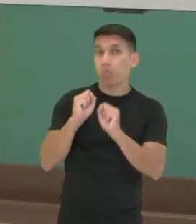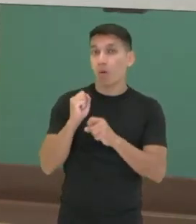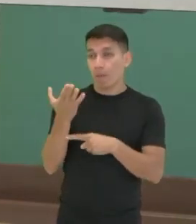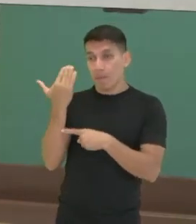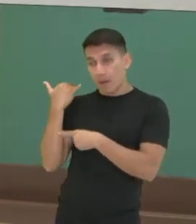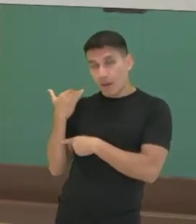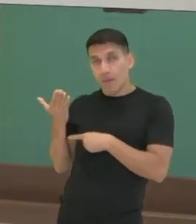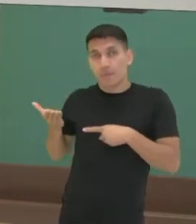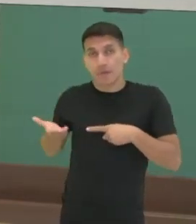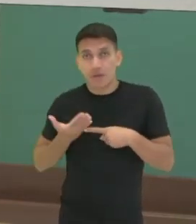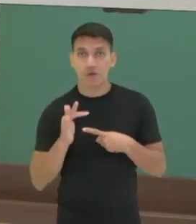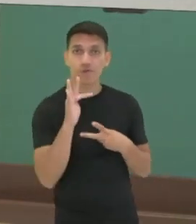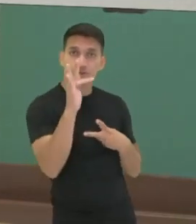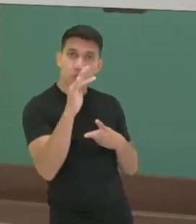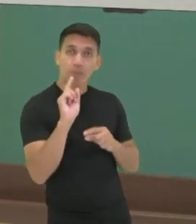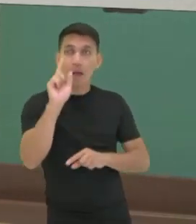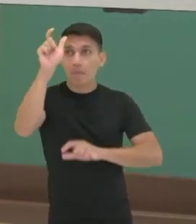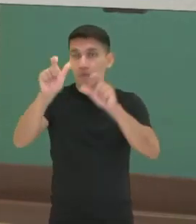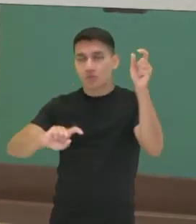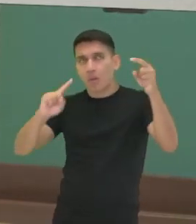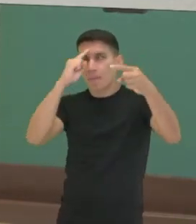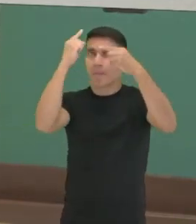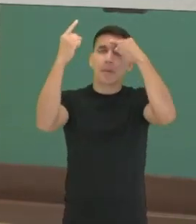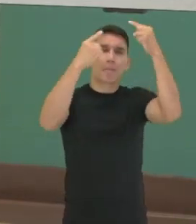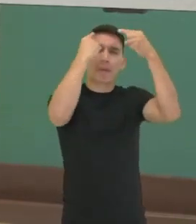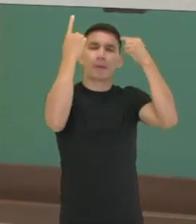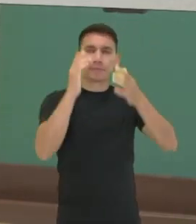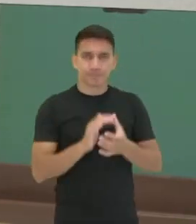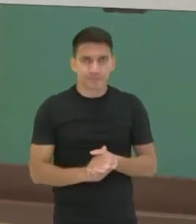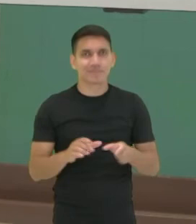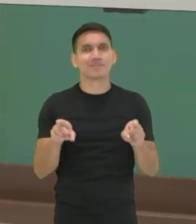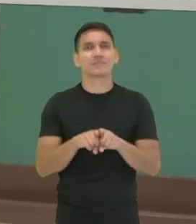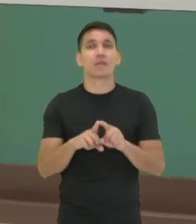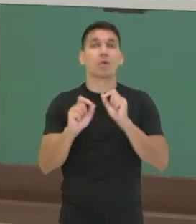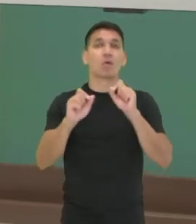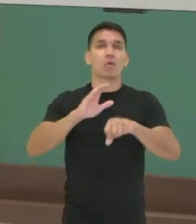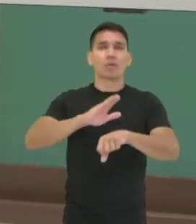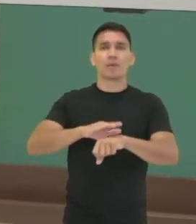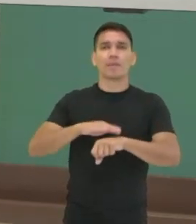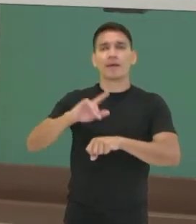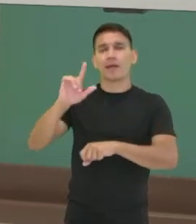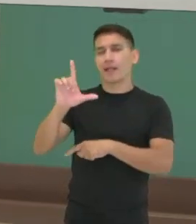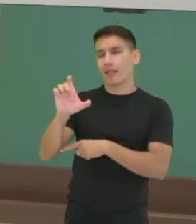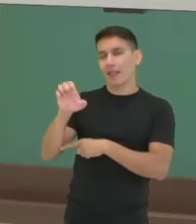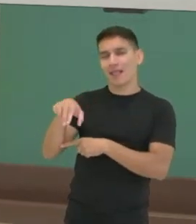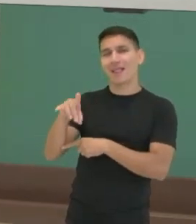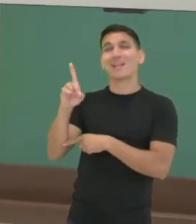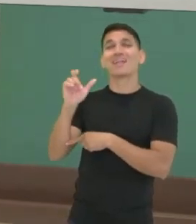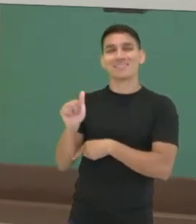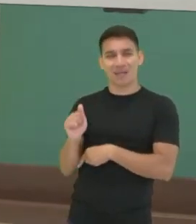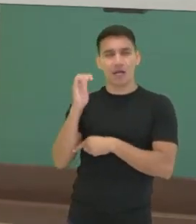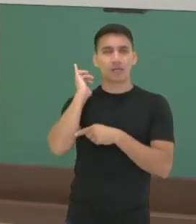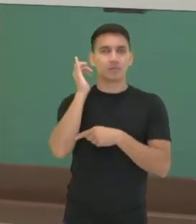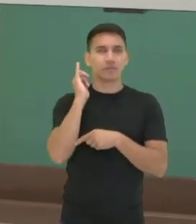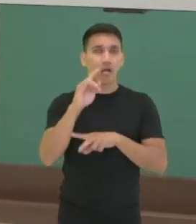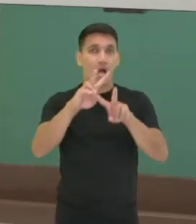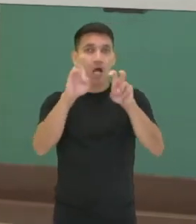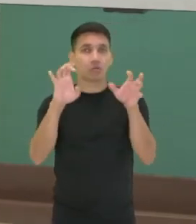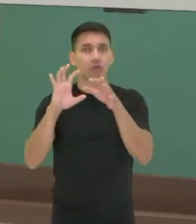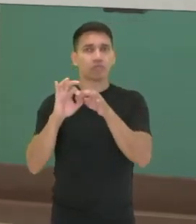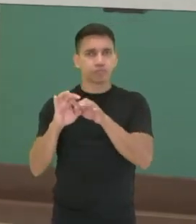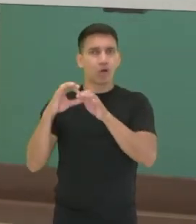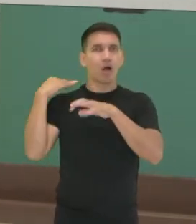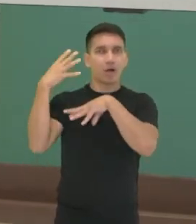uma criação, alguém cria o conto. E quando nós pensamos em lenda, tem a ver com o folclore, explica